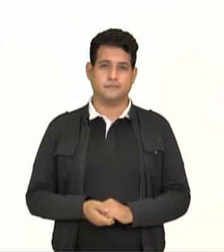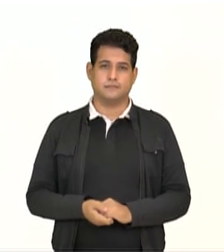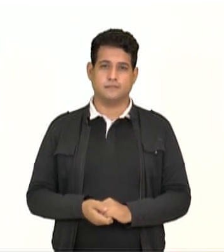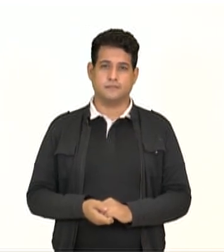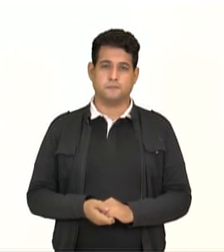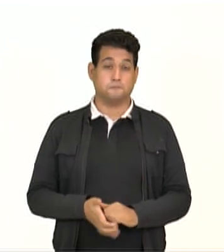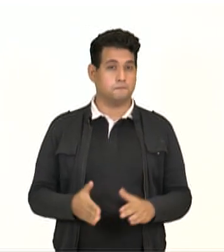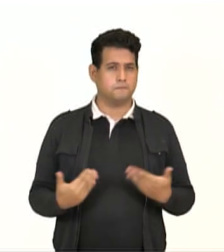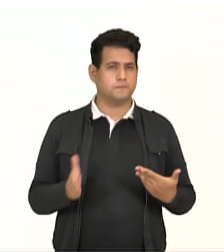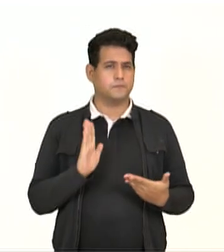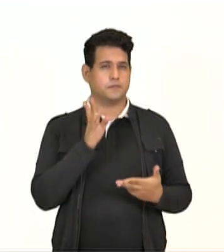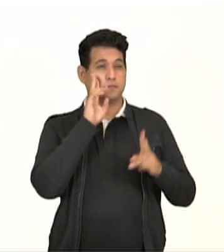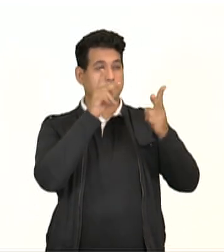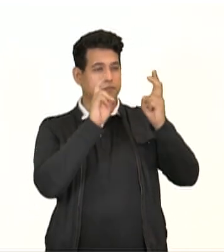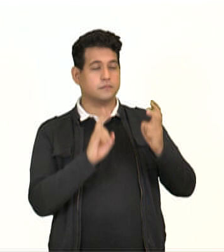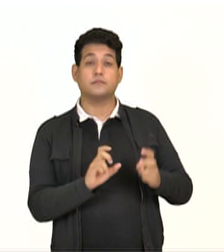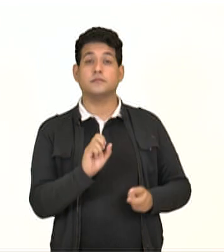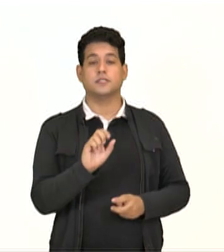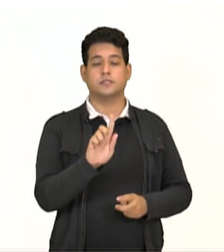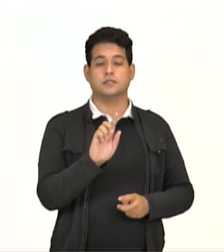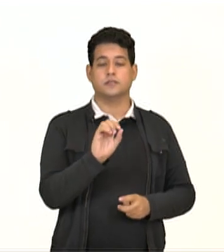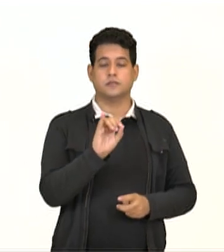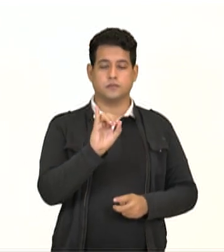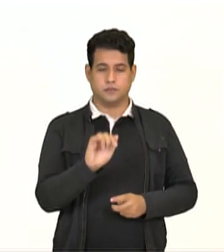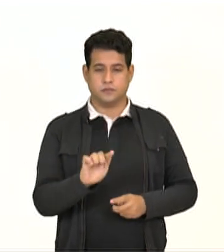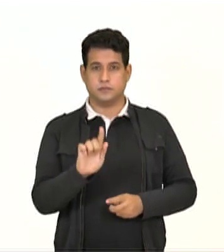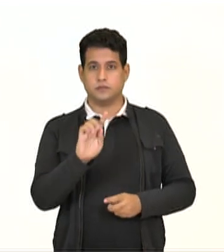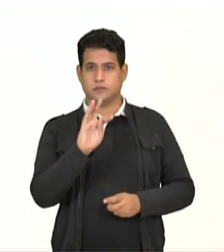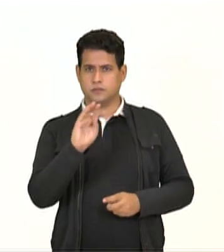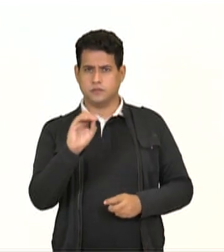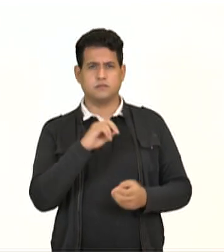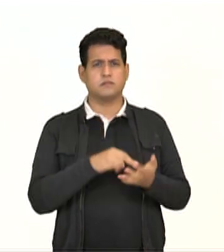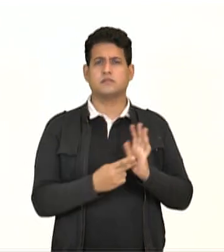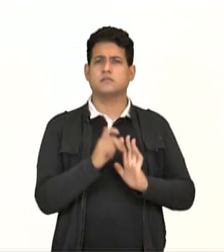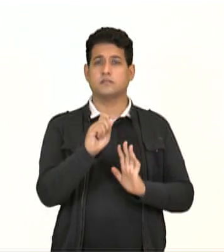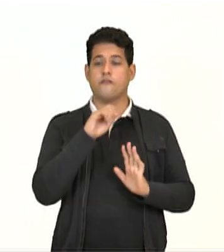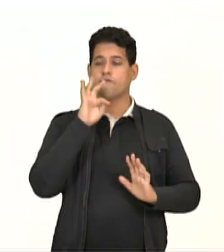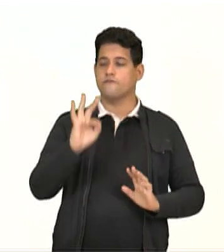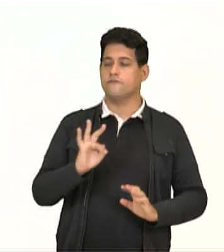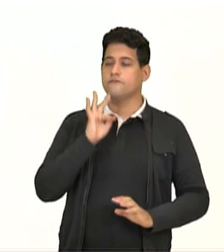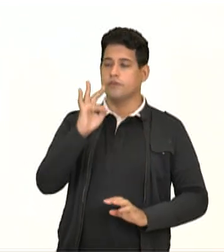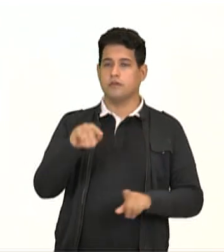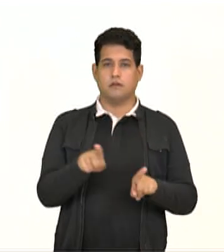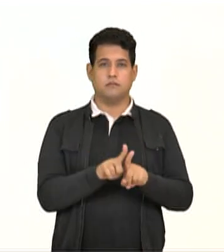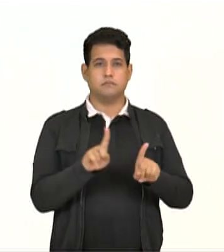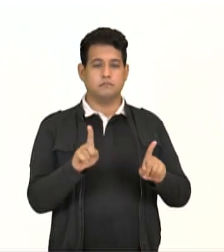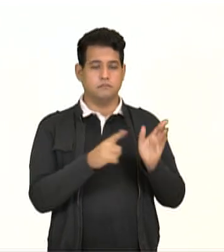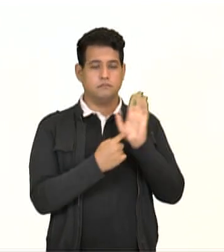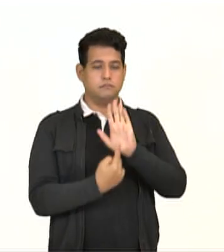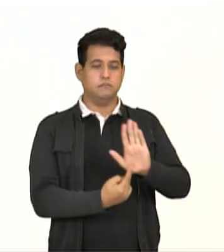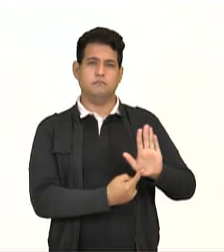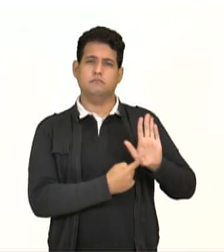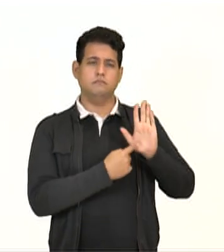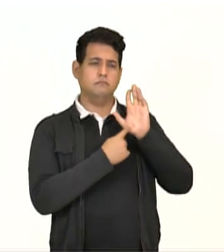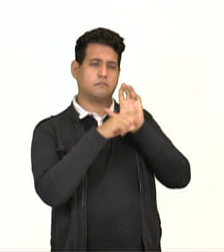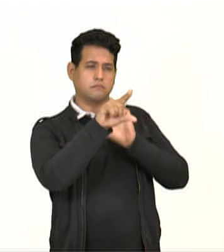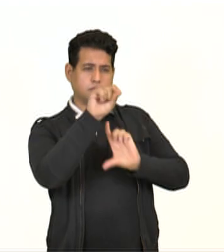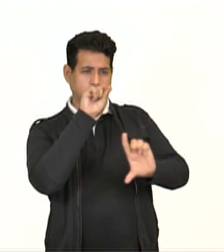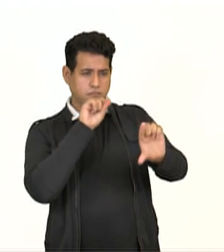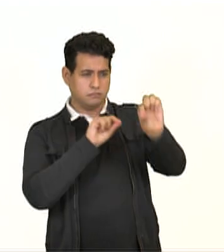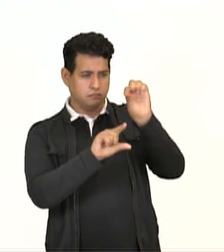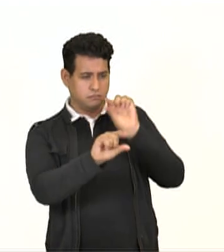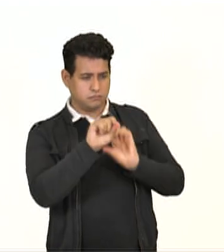Sendo assim, nós vimos que o going to é usado para essas situações do futuro que expressam uma decisão,